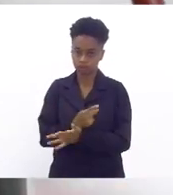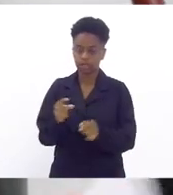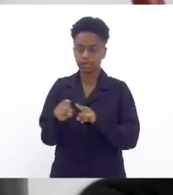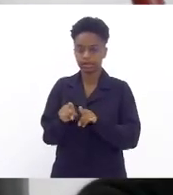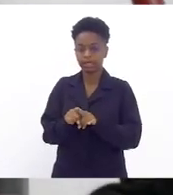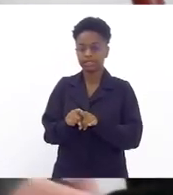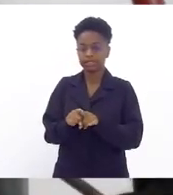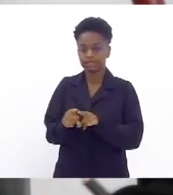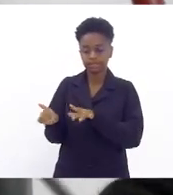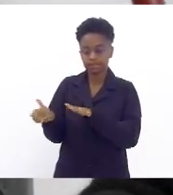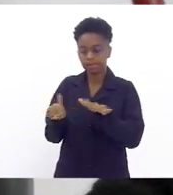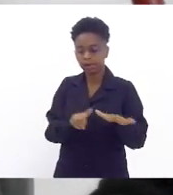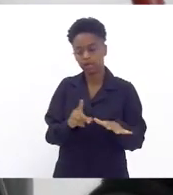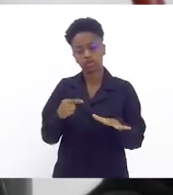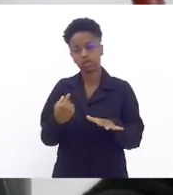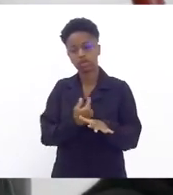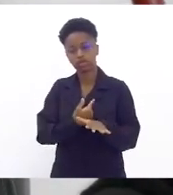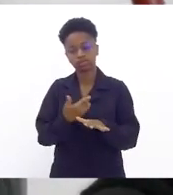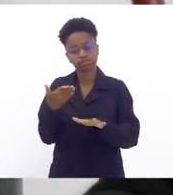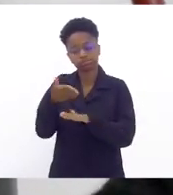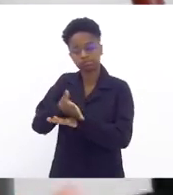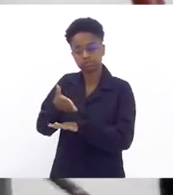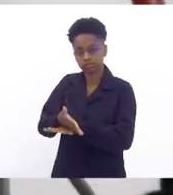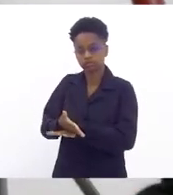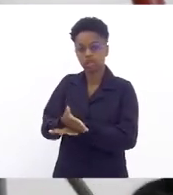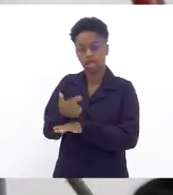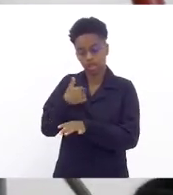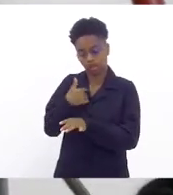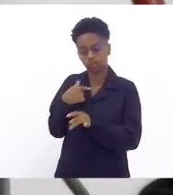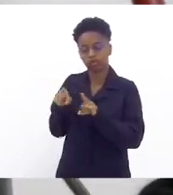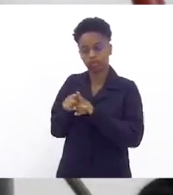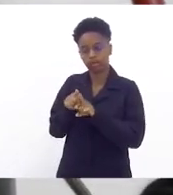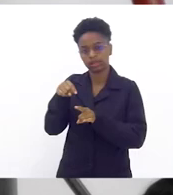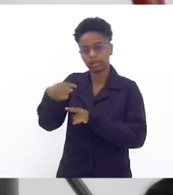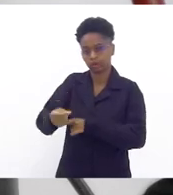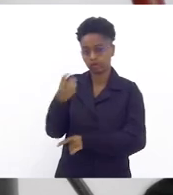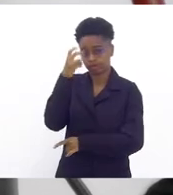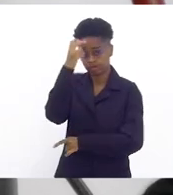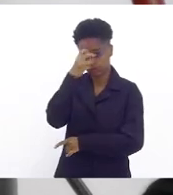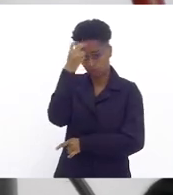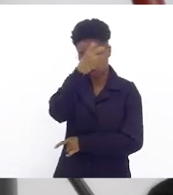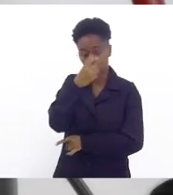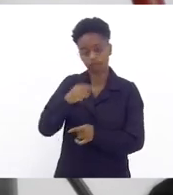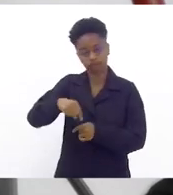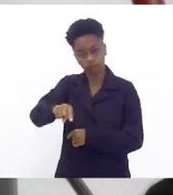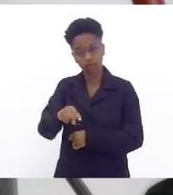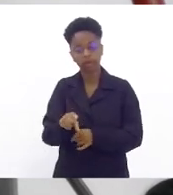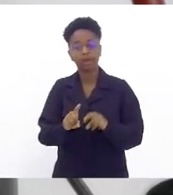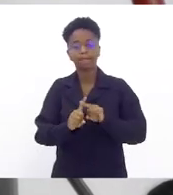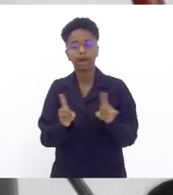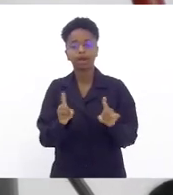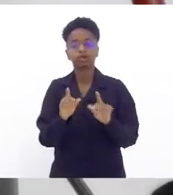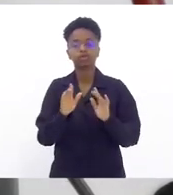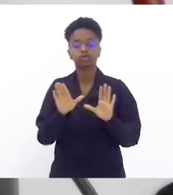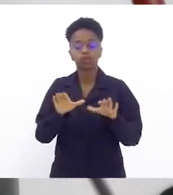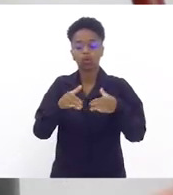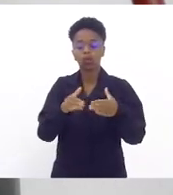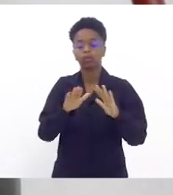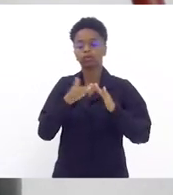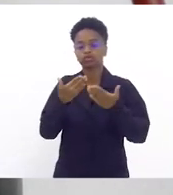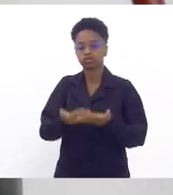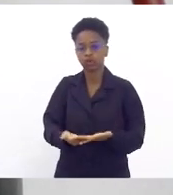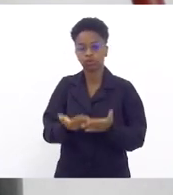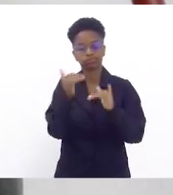semana que a gente teve fui eu e logo a seguir Verônica esteve lá é e a comunidade escolar né